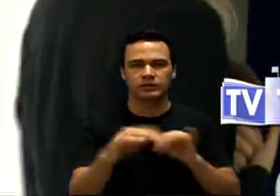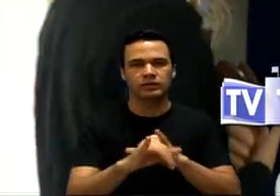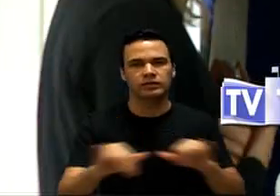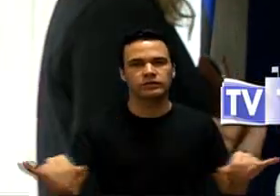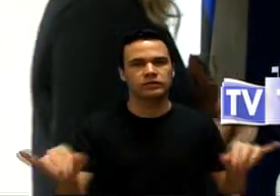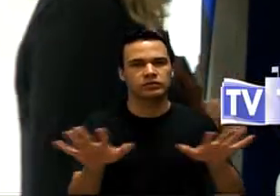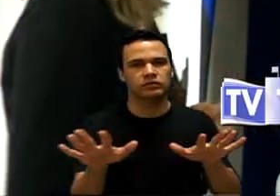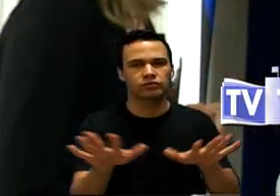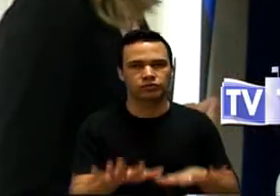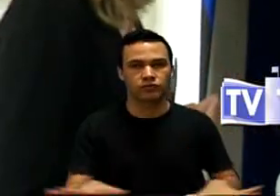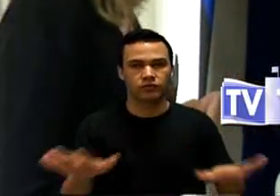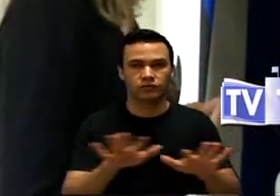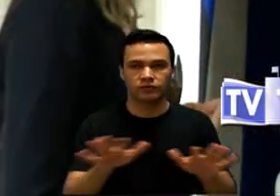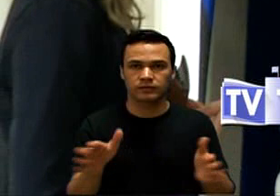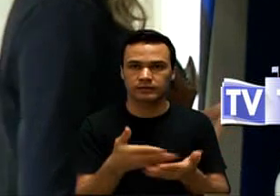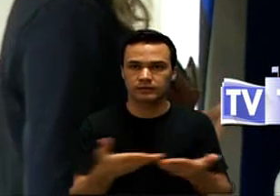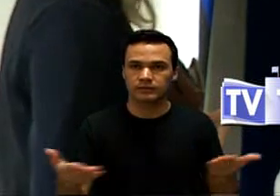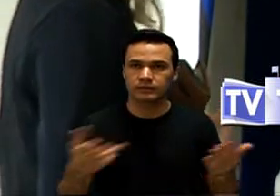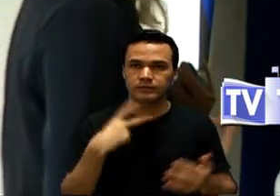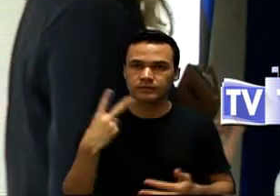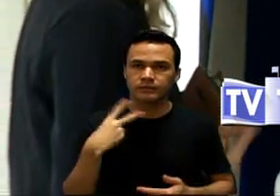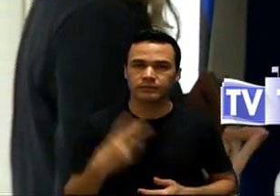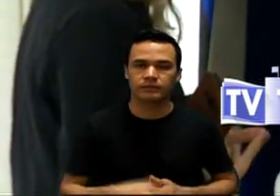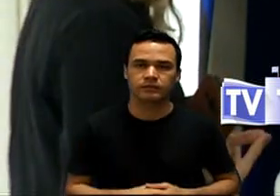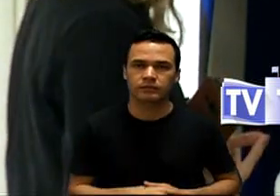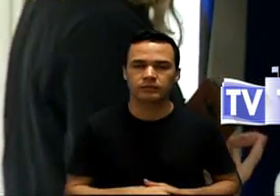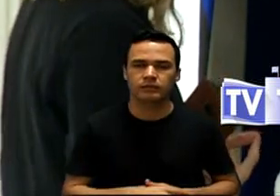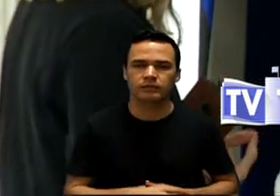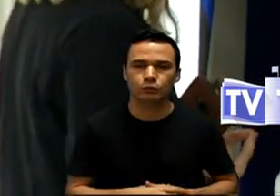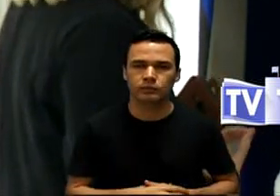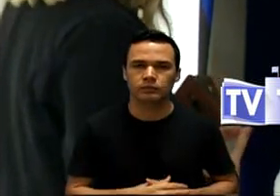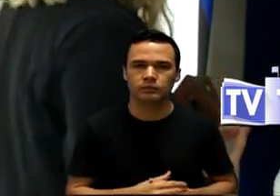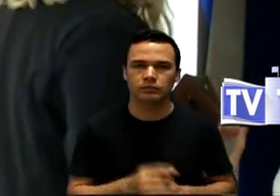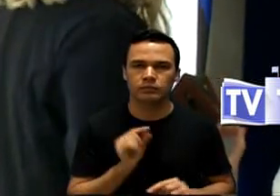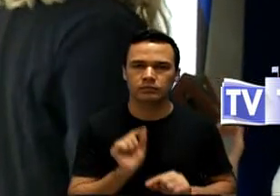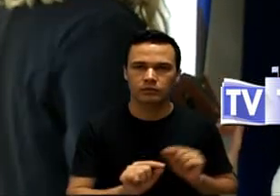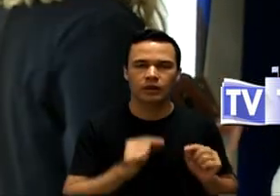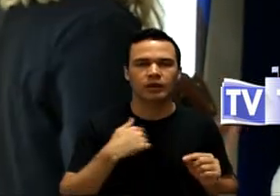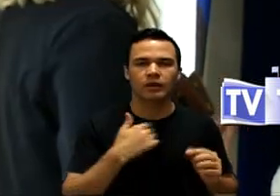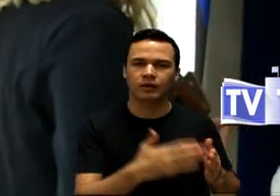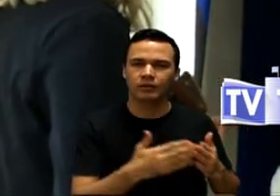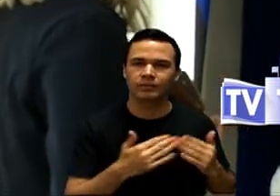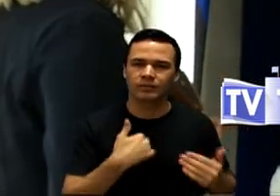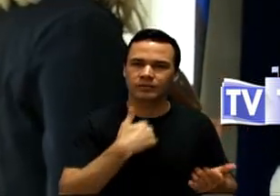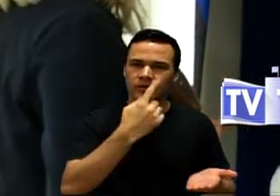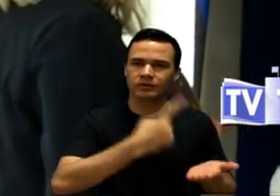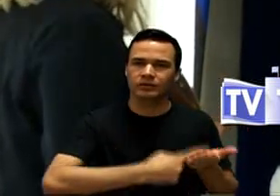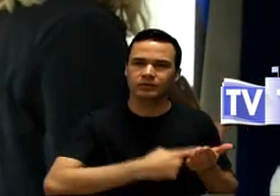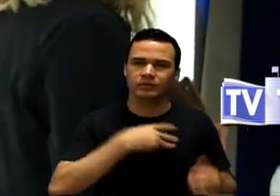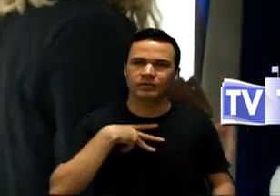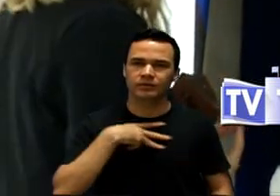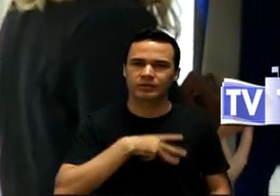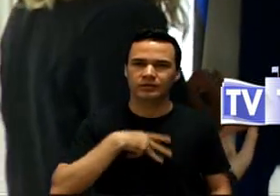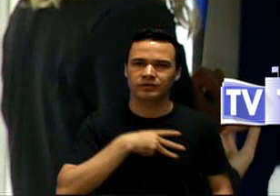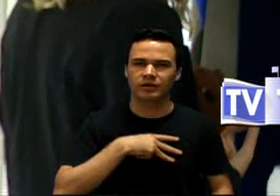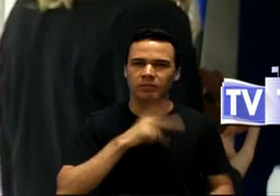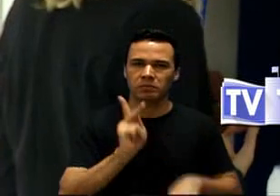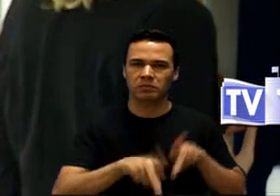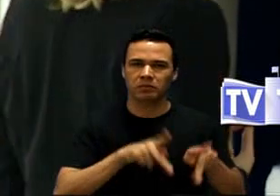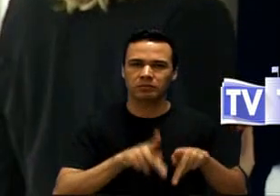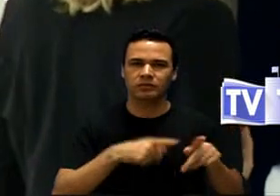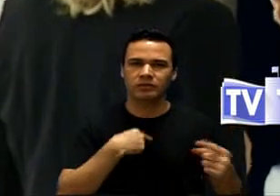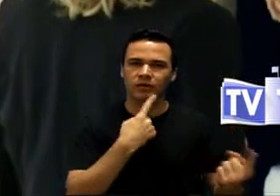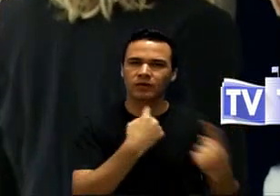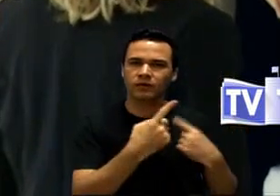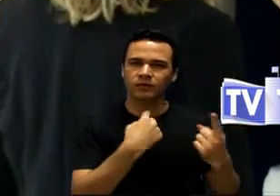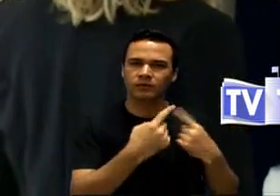compartilhar com os demais vereadoras e vereadores que eu solicitei um agendamento no Ministério Público para